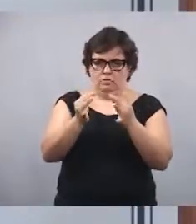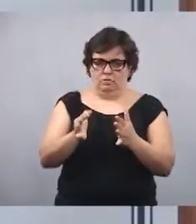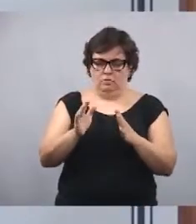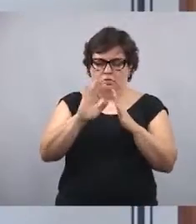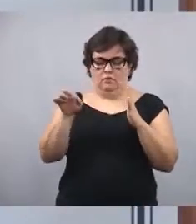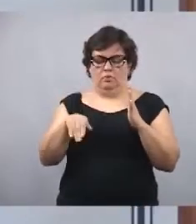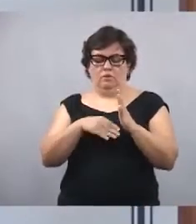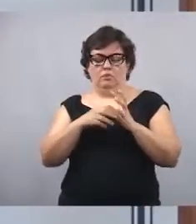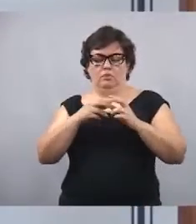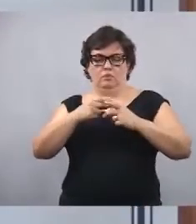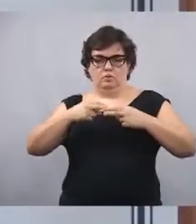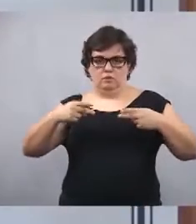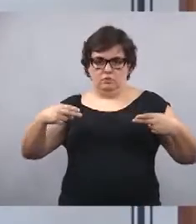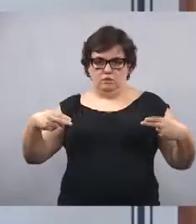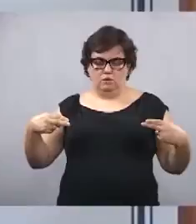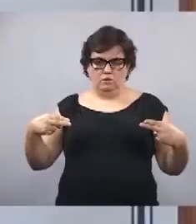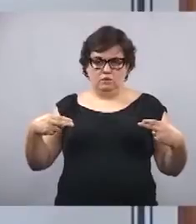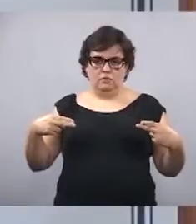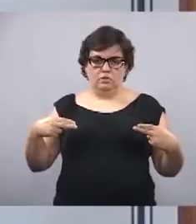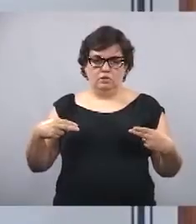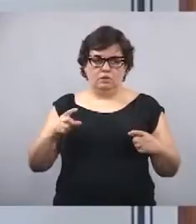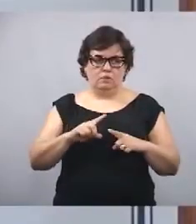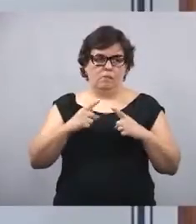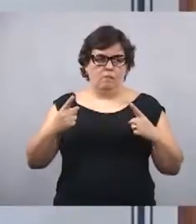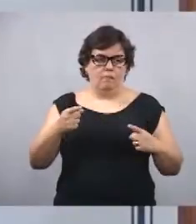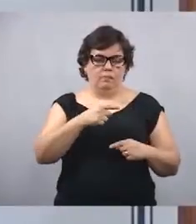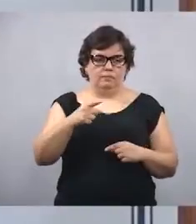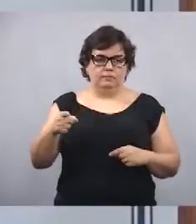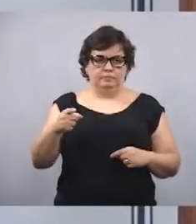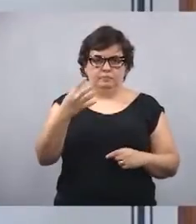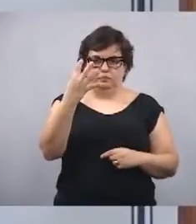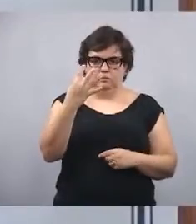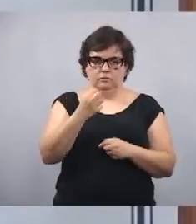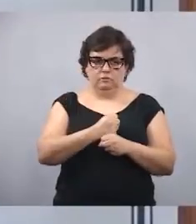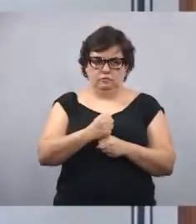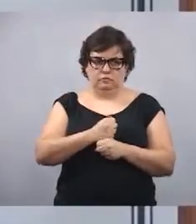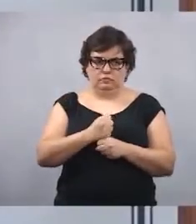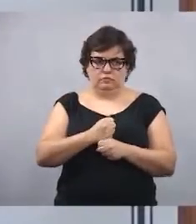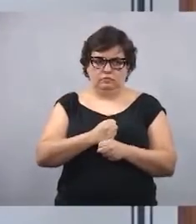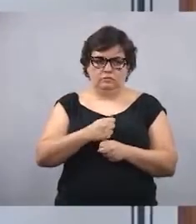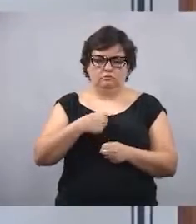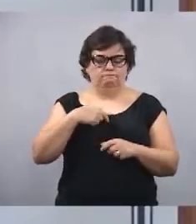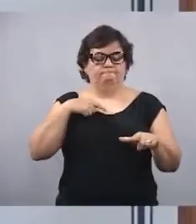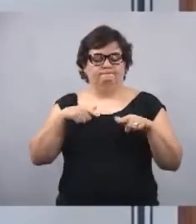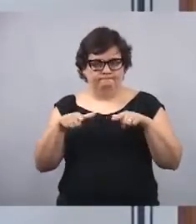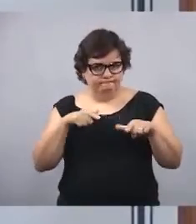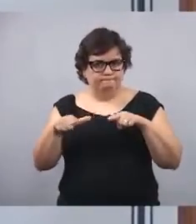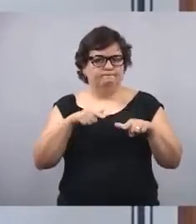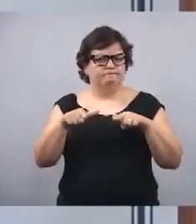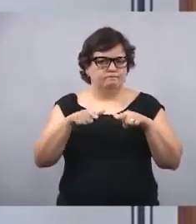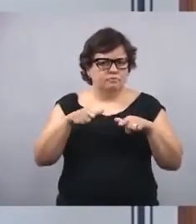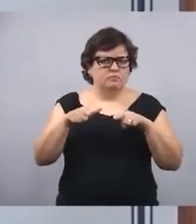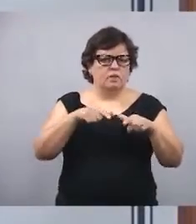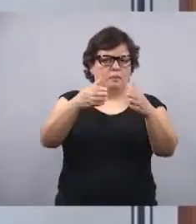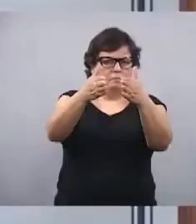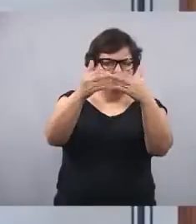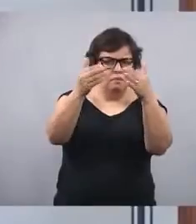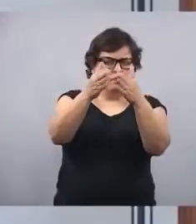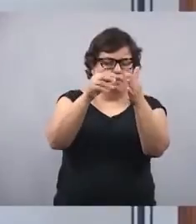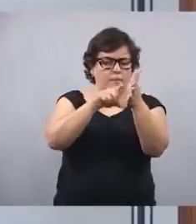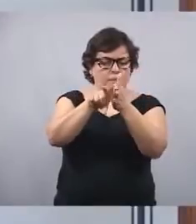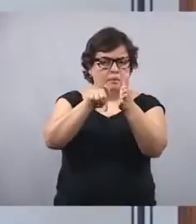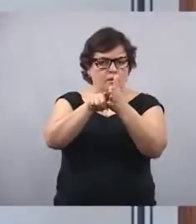estão escritas aí, mas nesses 4 anos eu vou trabalhar, vou cobrar e vou me dispor